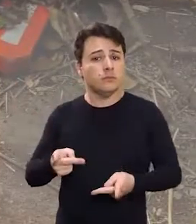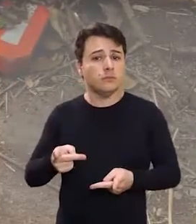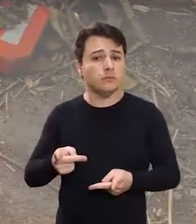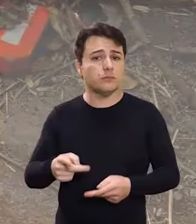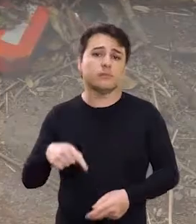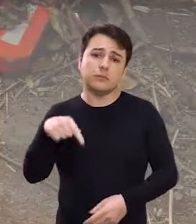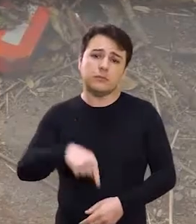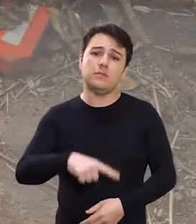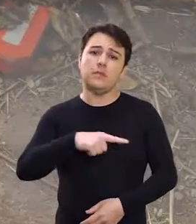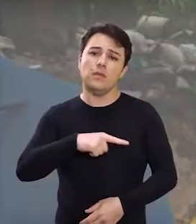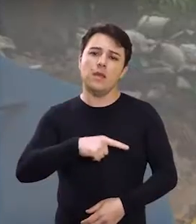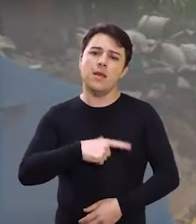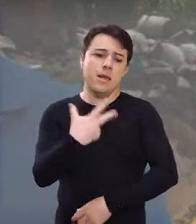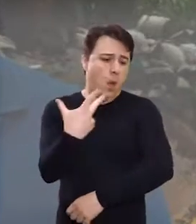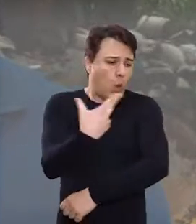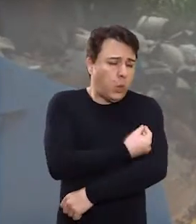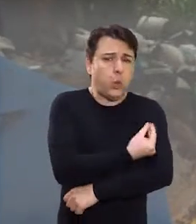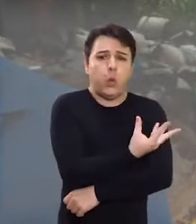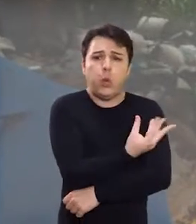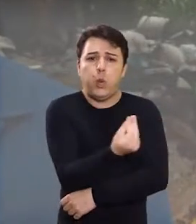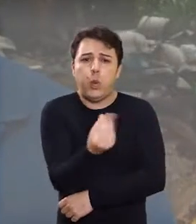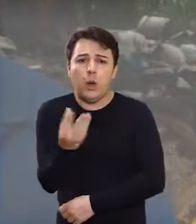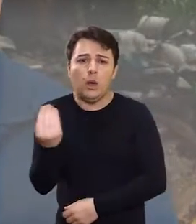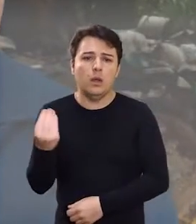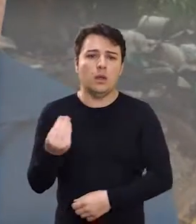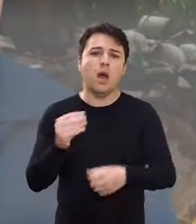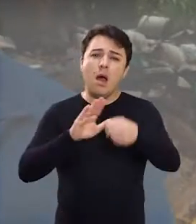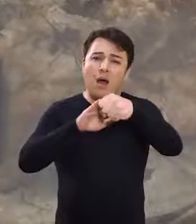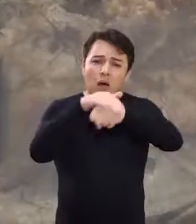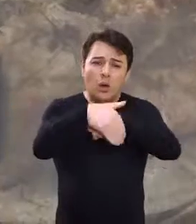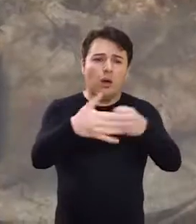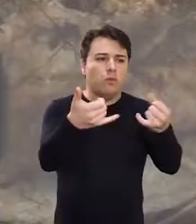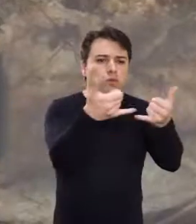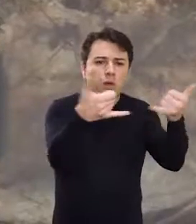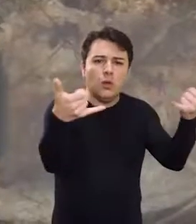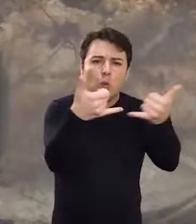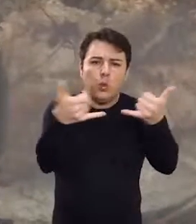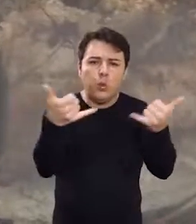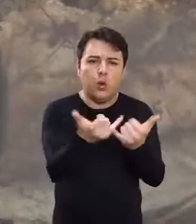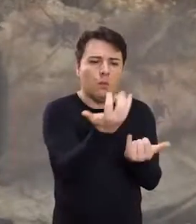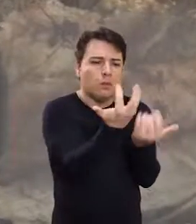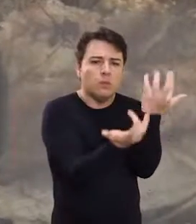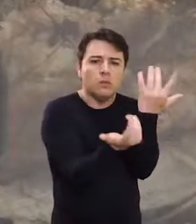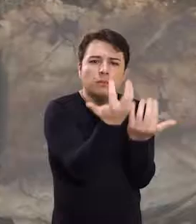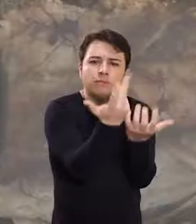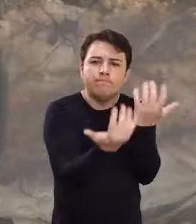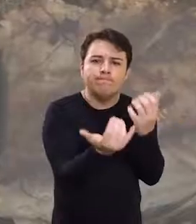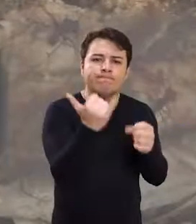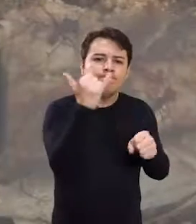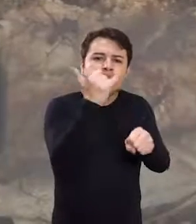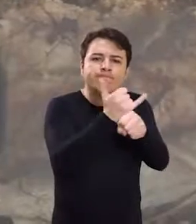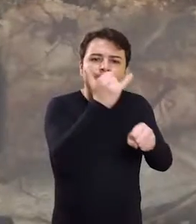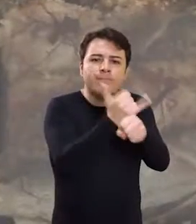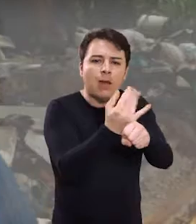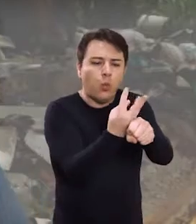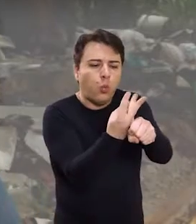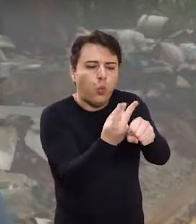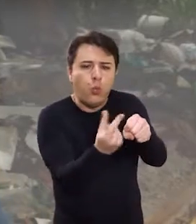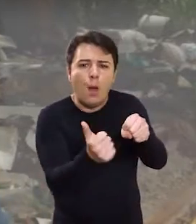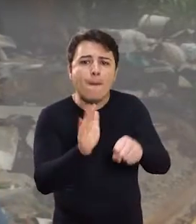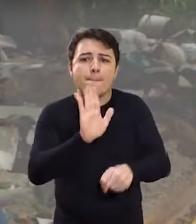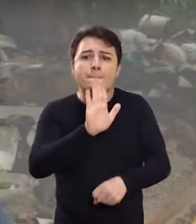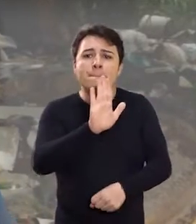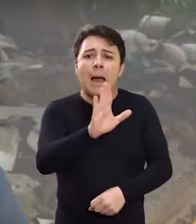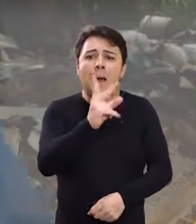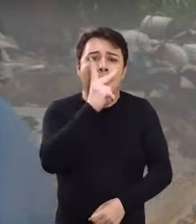vigilância vim aqui ver vocês vão constatar aqui uma infinidade de seringa os fios que vem queimar a